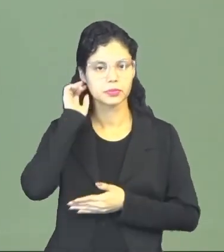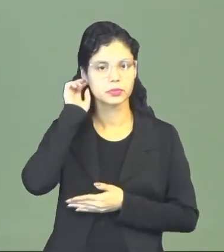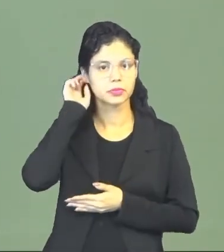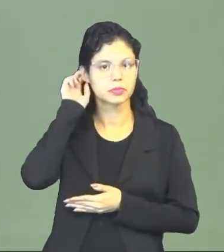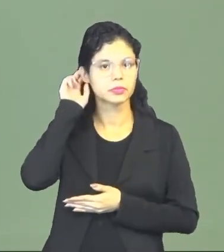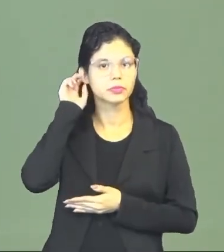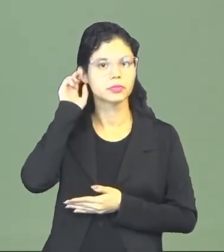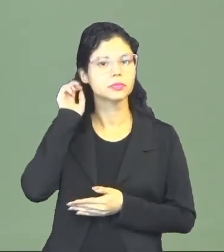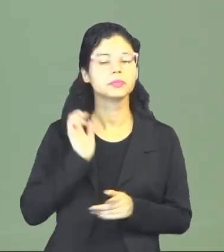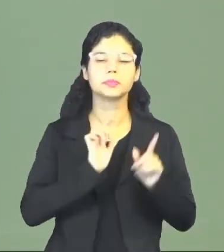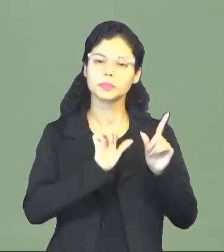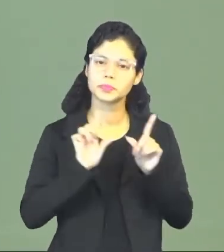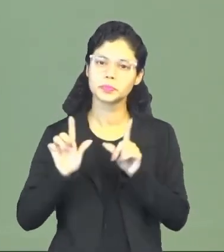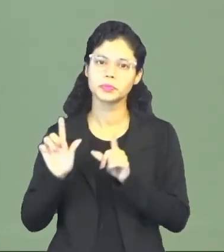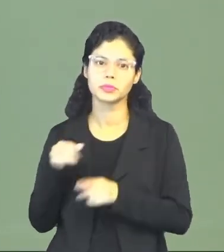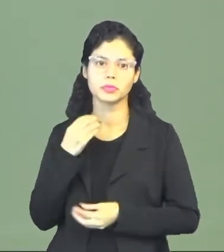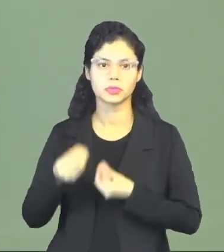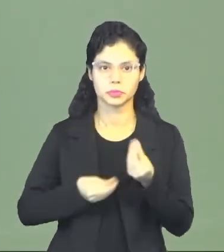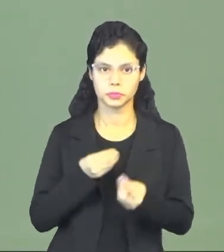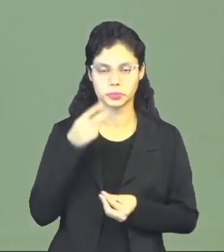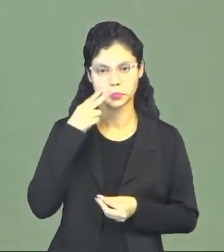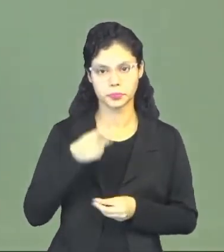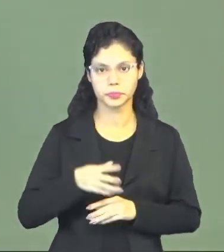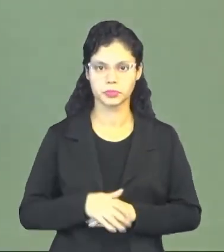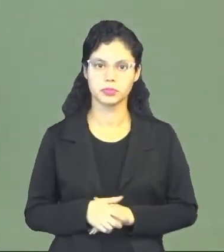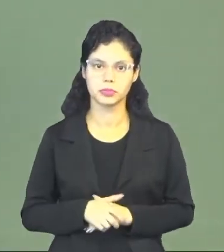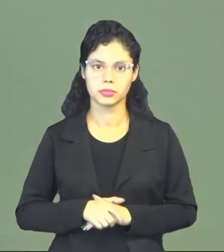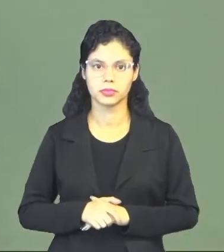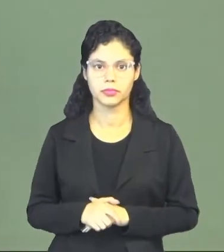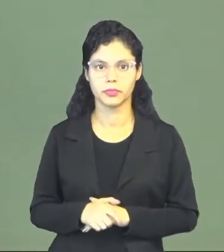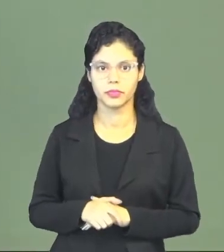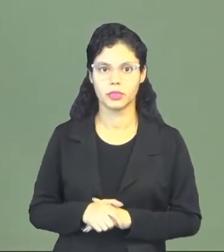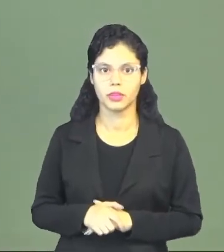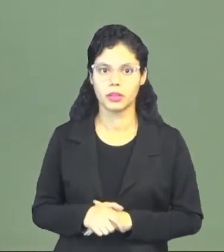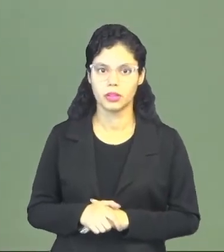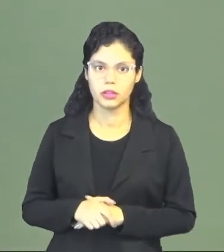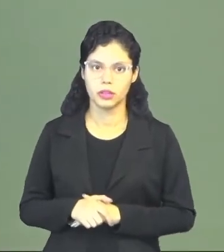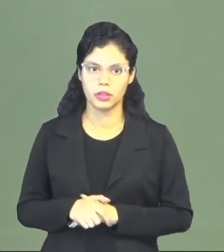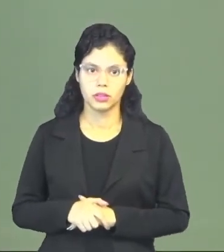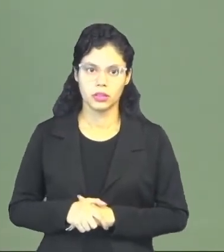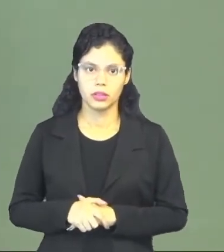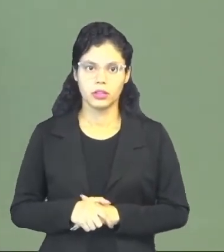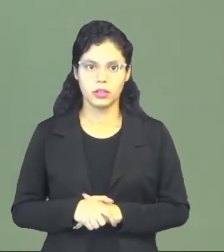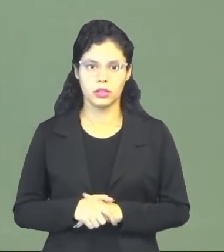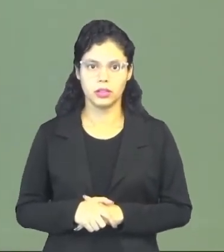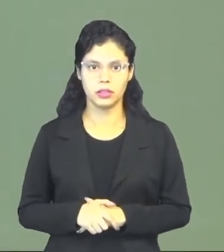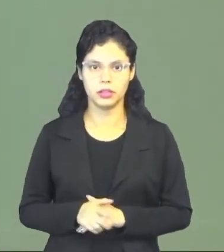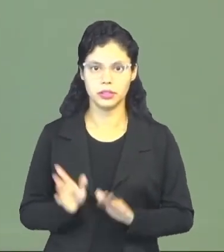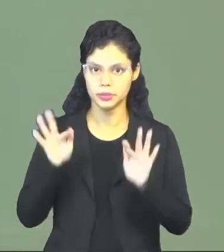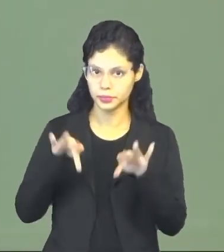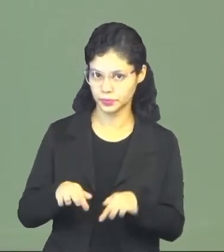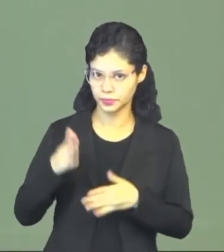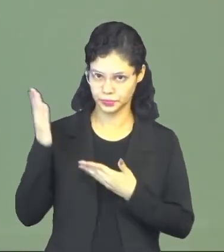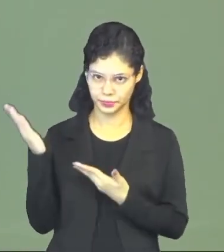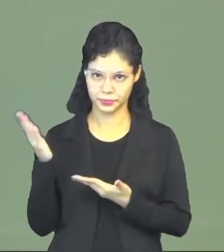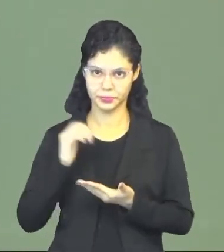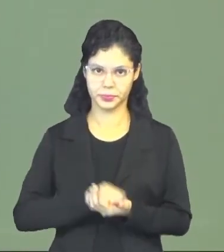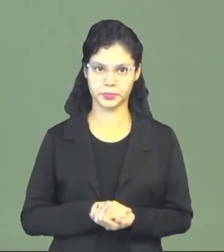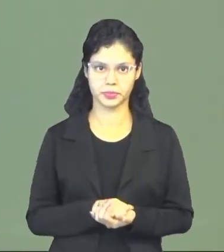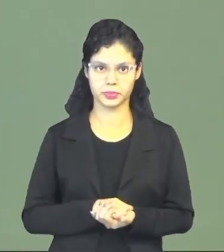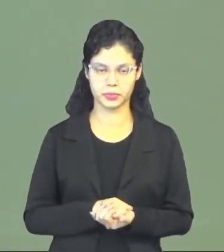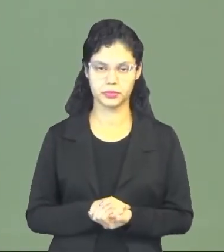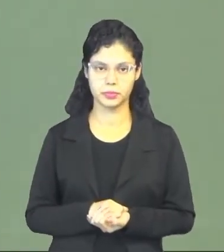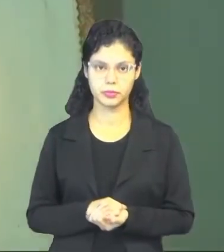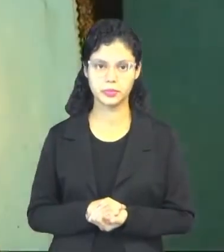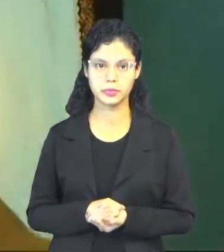tirinha, também como a gente iniciou hoje. Iniciei com uma tirinha com vocês, eu vou finalizar com essa tirinha, ó.